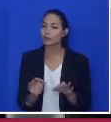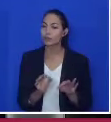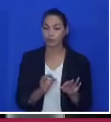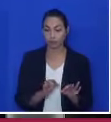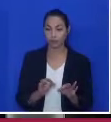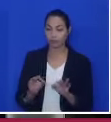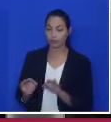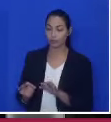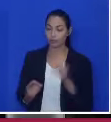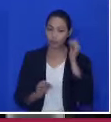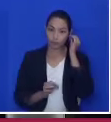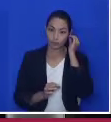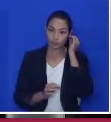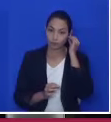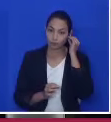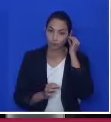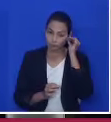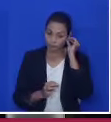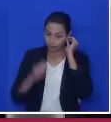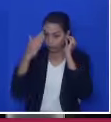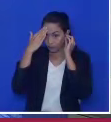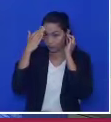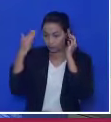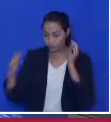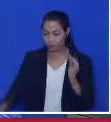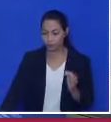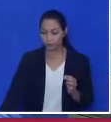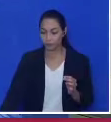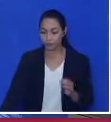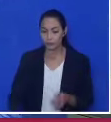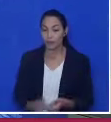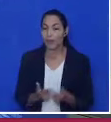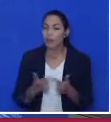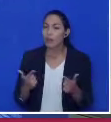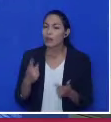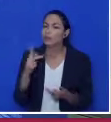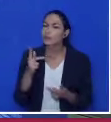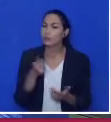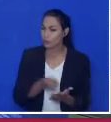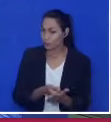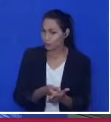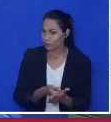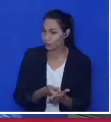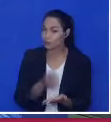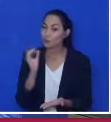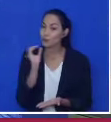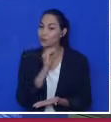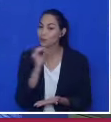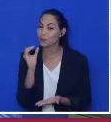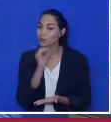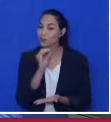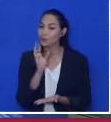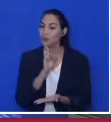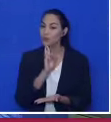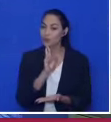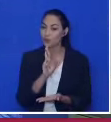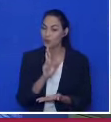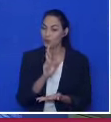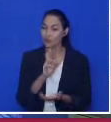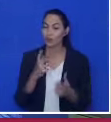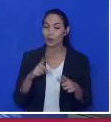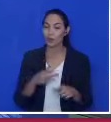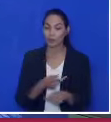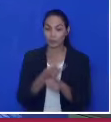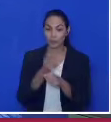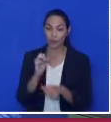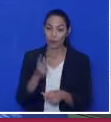Sim, confirmo. Sim, confirmo. Obrigado. A sorte estava na sua aposta. Logo após a apuração, você poderá saber